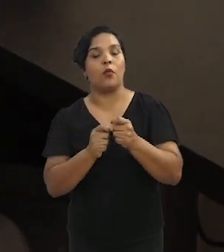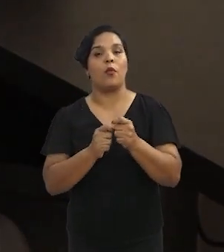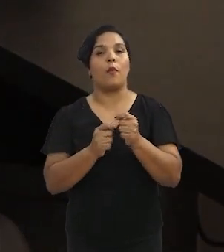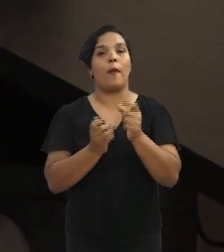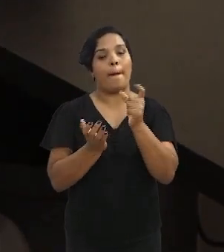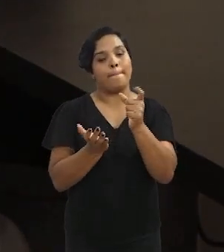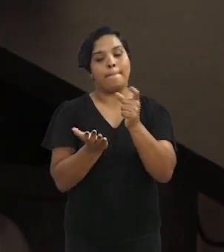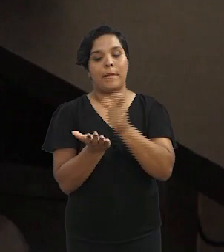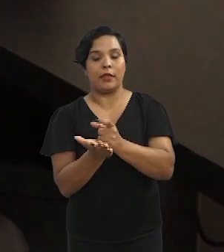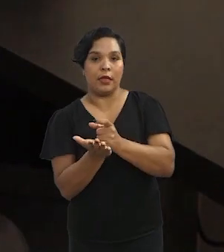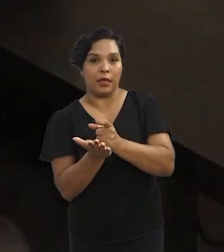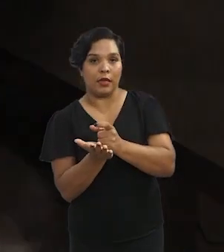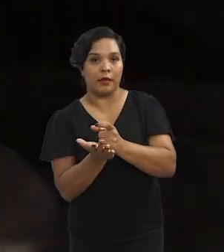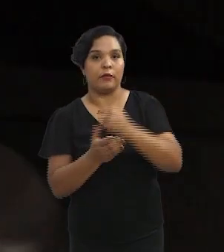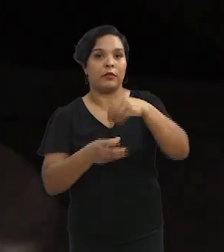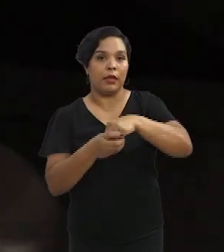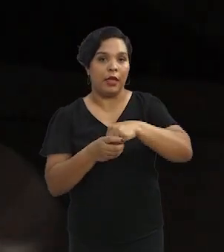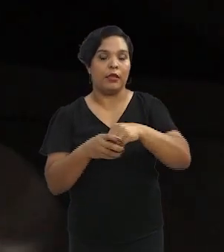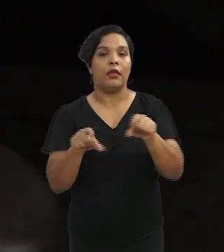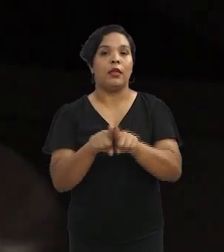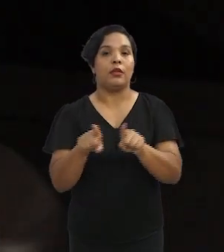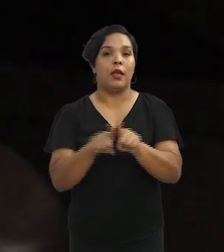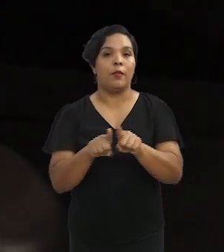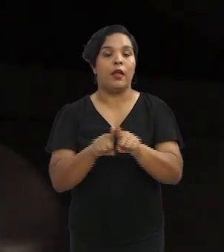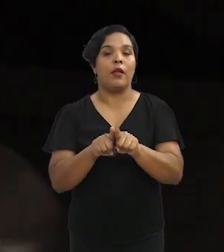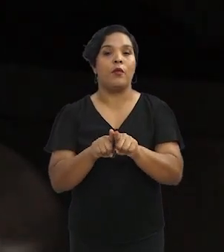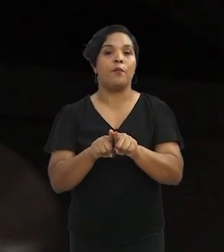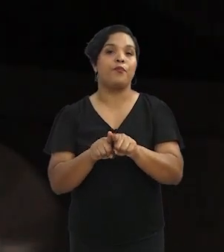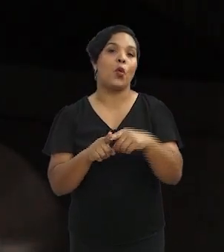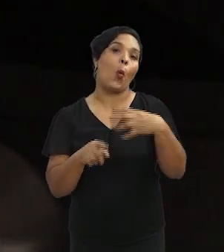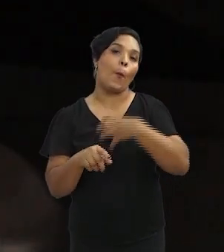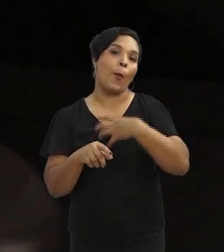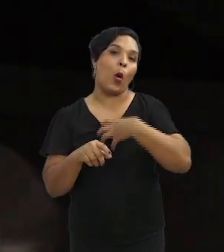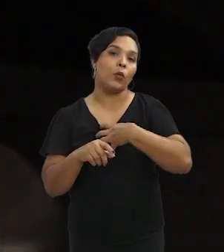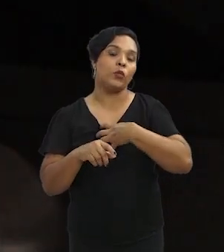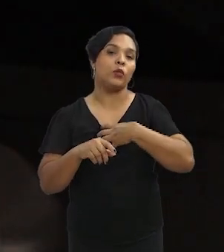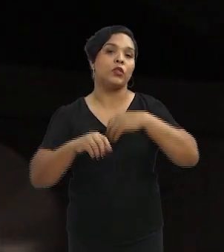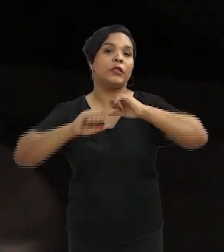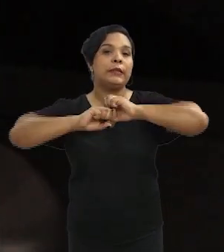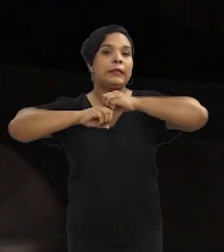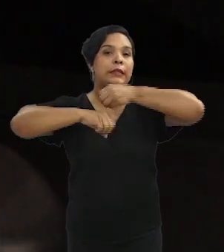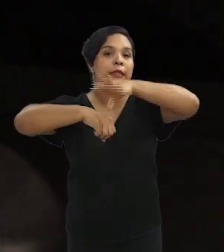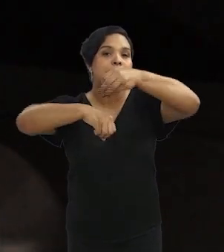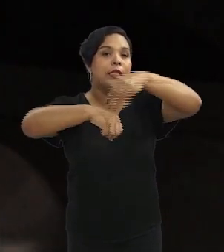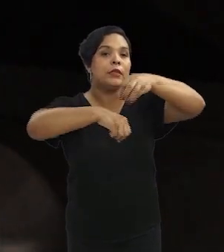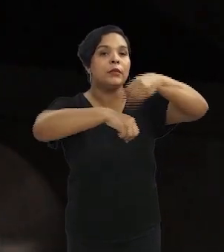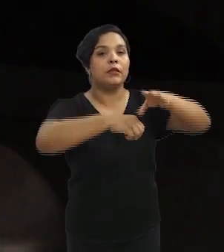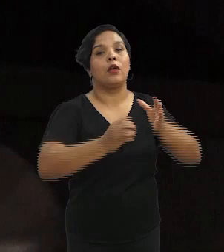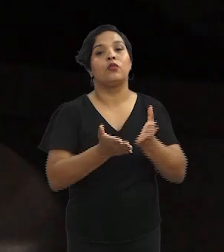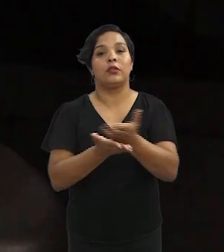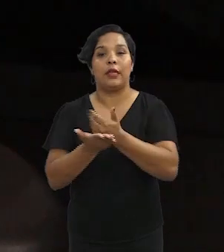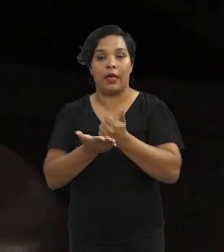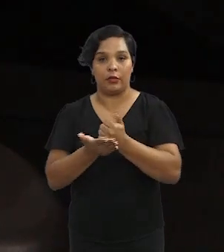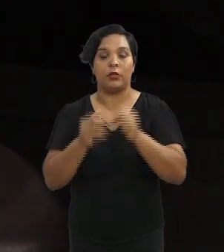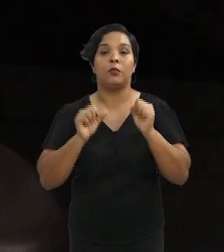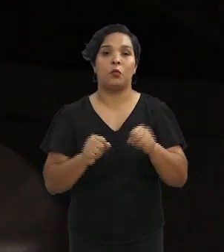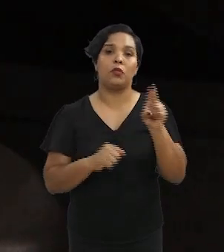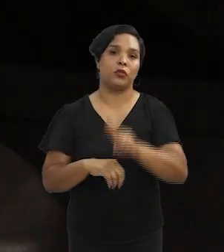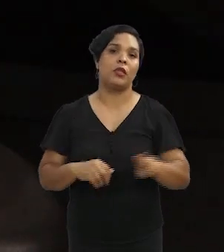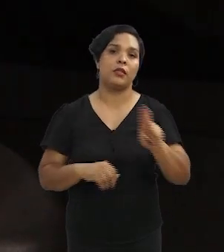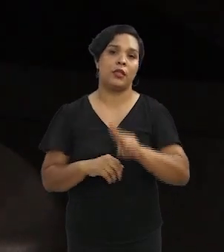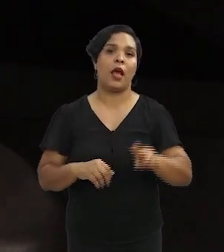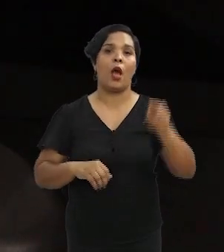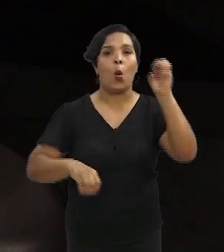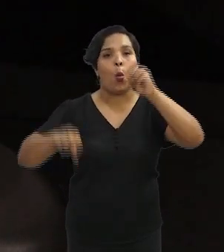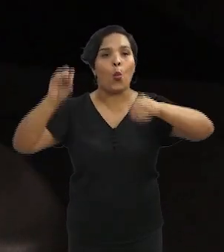bateria interna, né? E também um módulo de transmissão de dados. E na sua extremidade, a gente pode